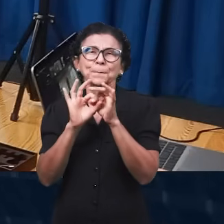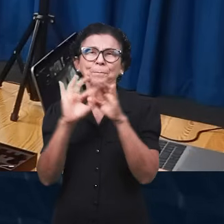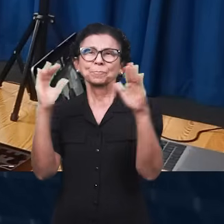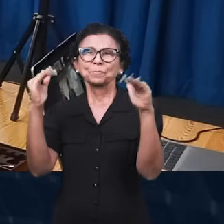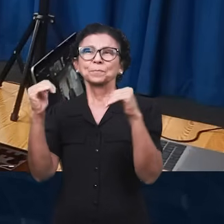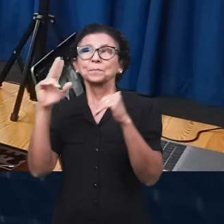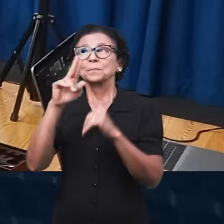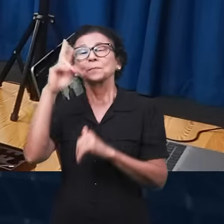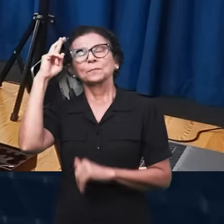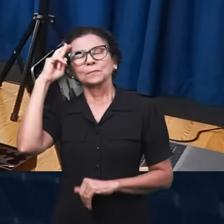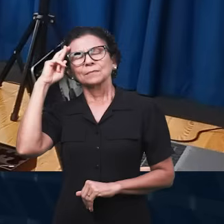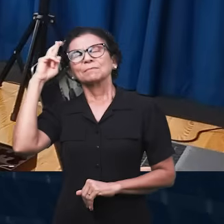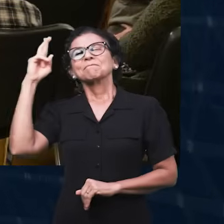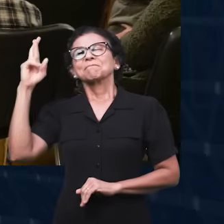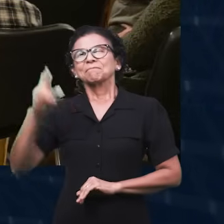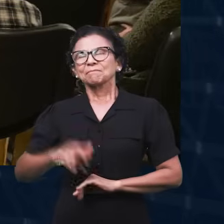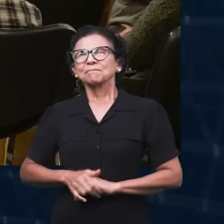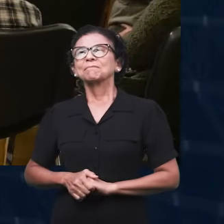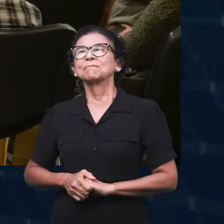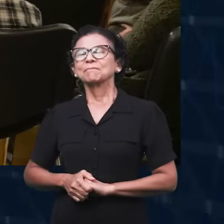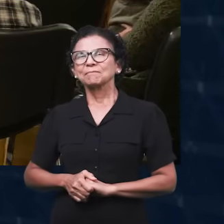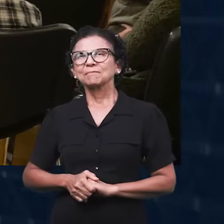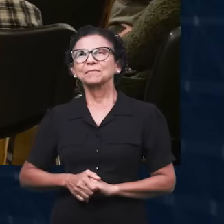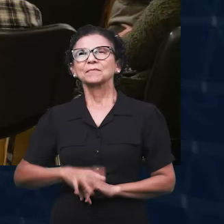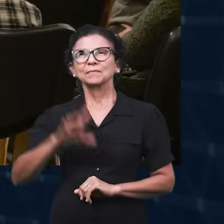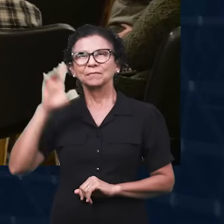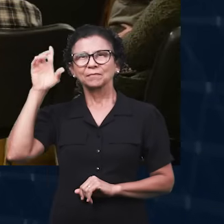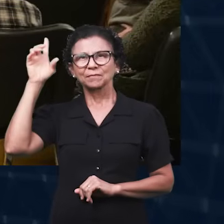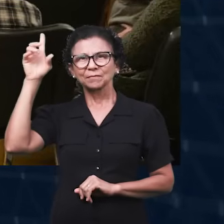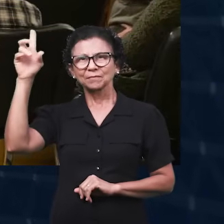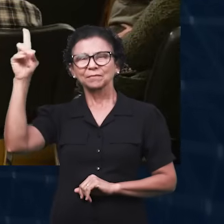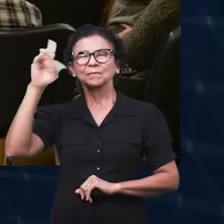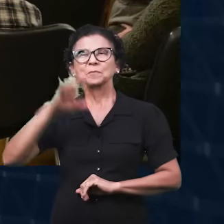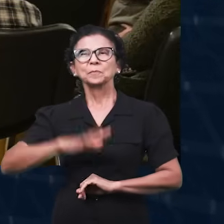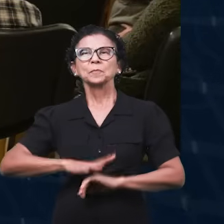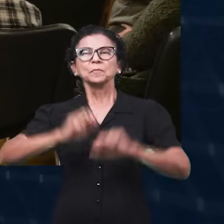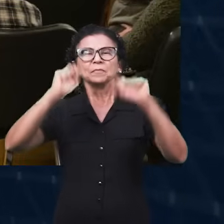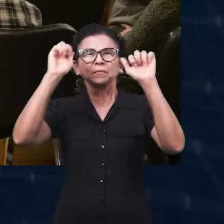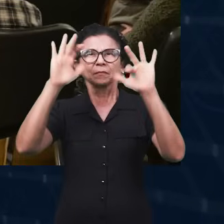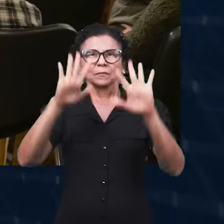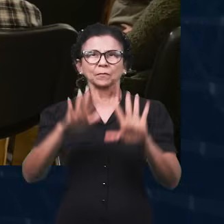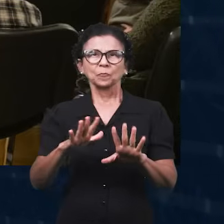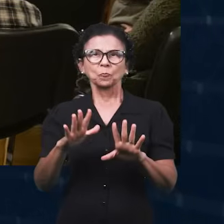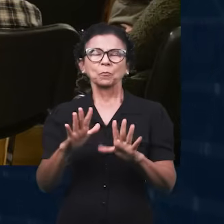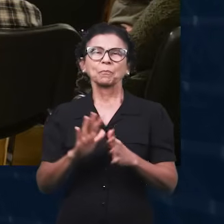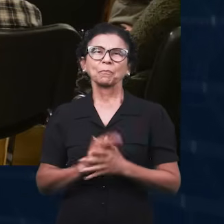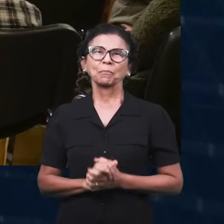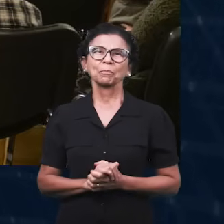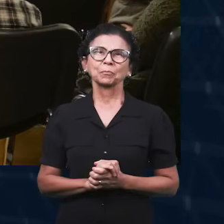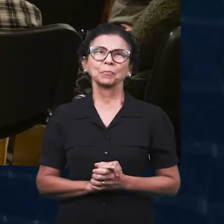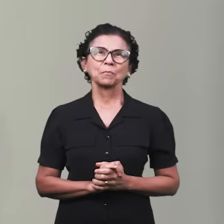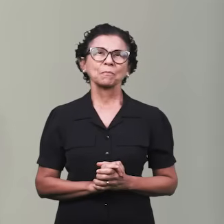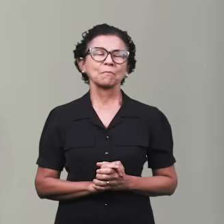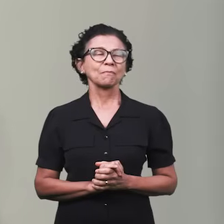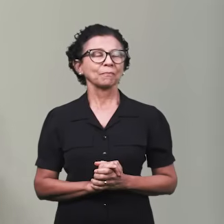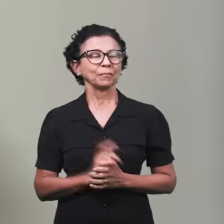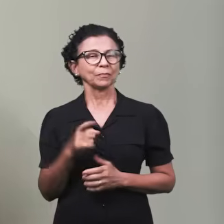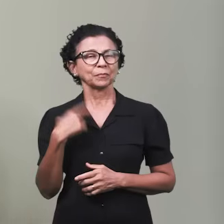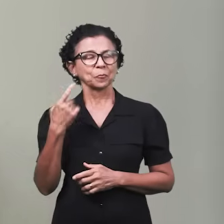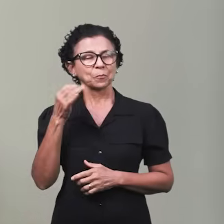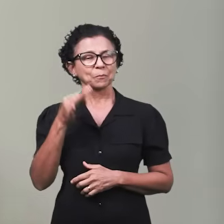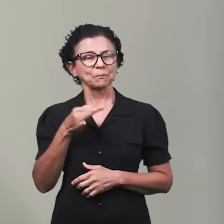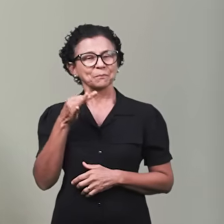nome do Senhor, reconhecendo que Deus tem sustentado a sua obra. Ao final, permaneceu entre os irmãos a certeza de que o Senhor